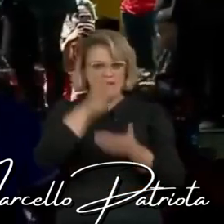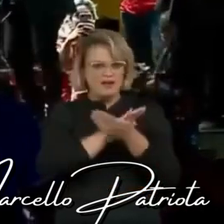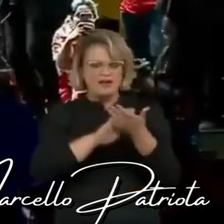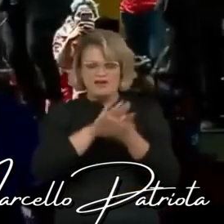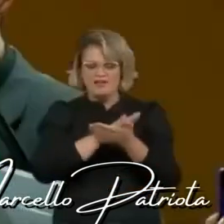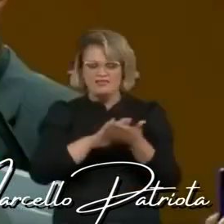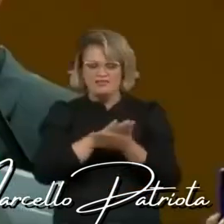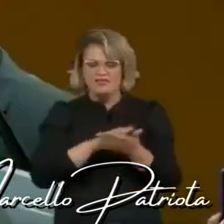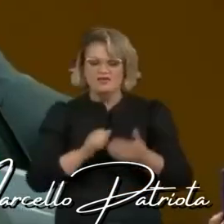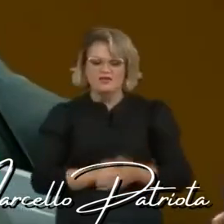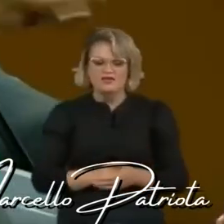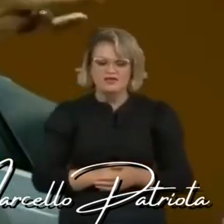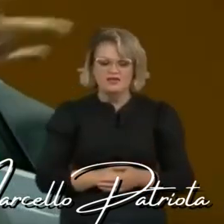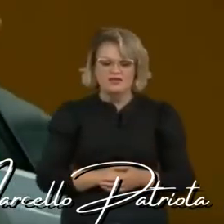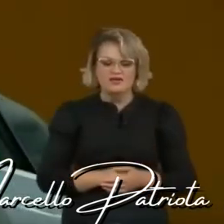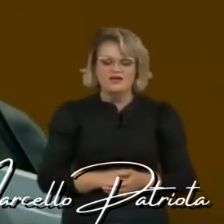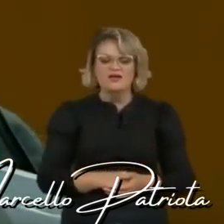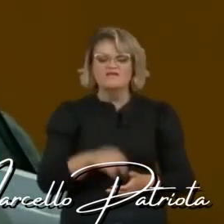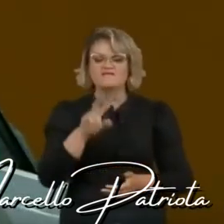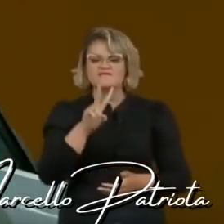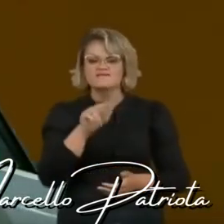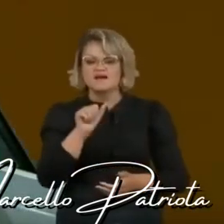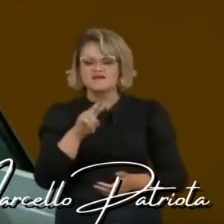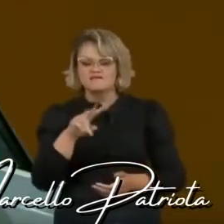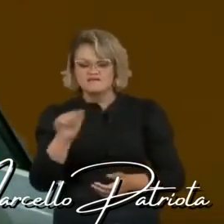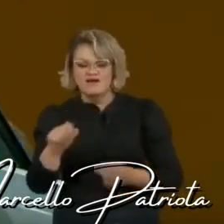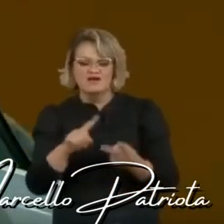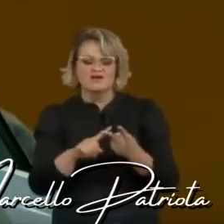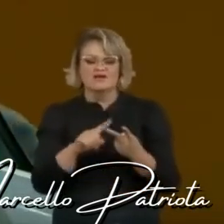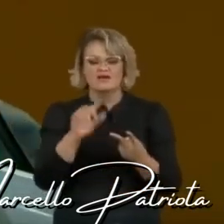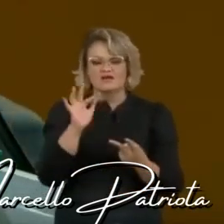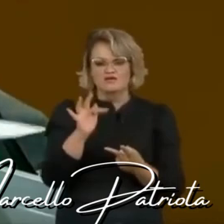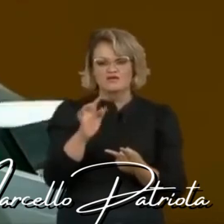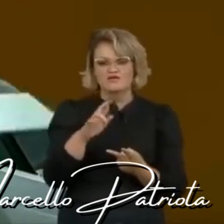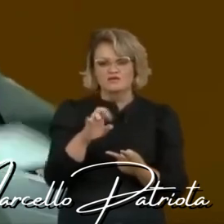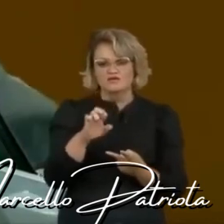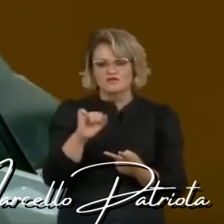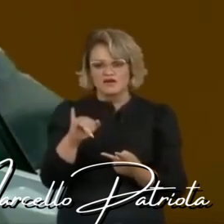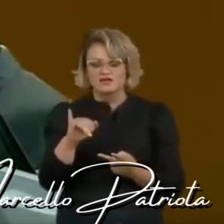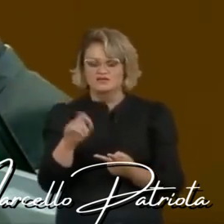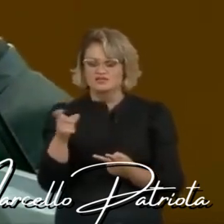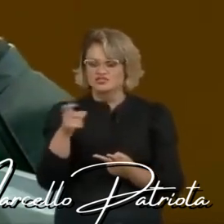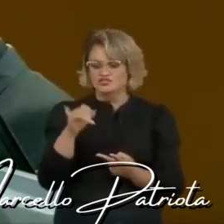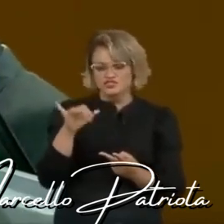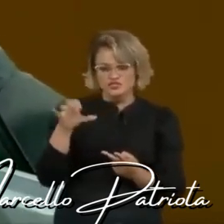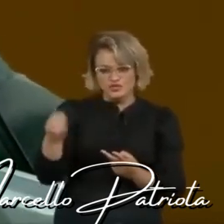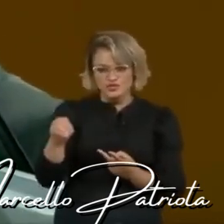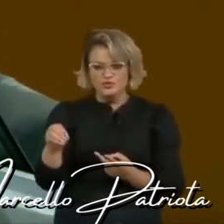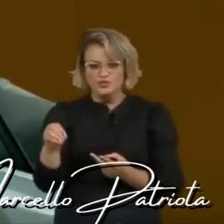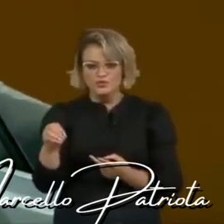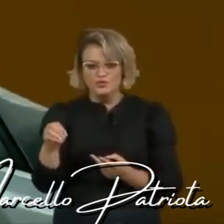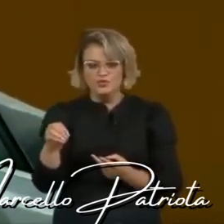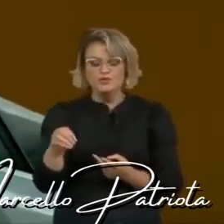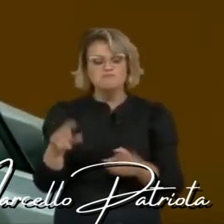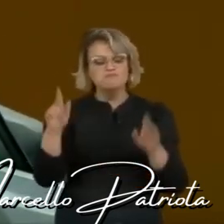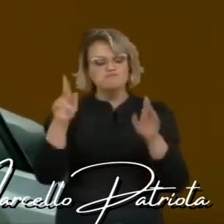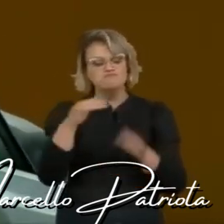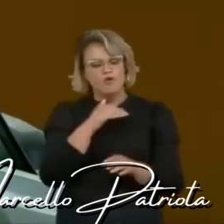Vavá, Frei Chico e os demais vivos no reino da